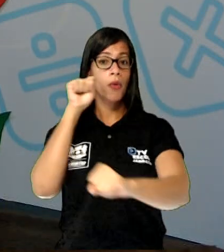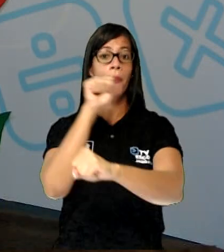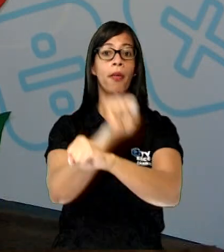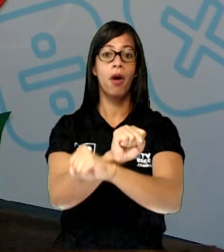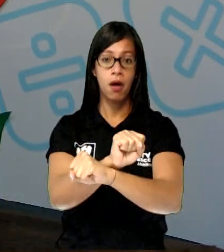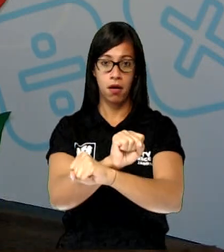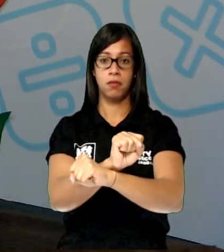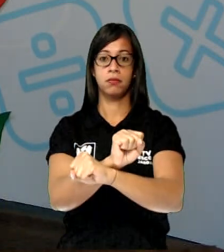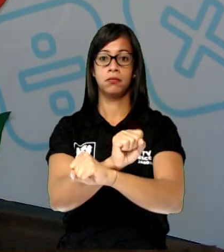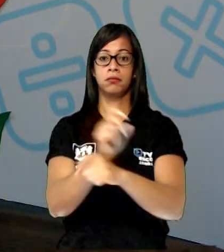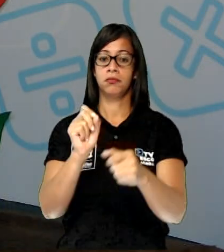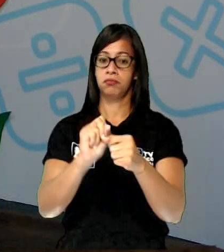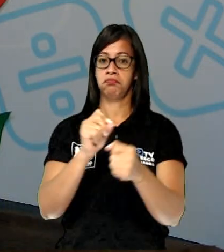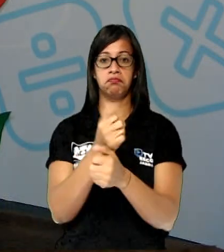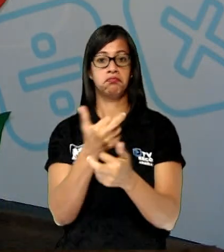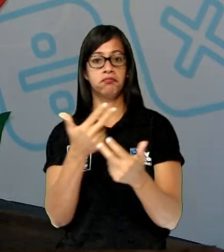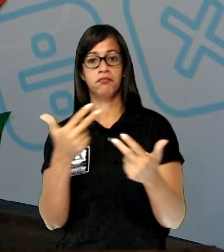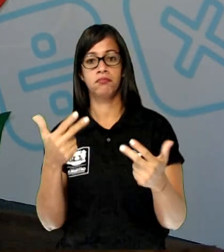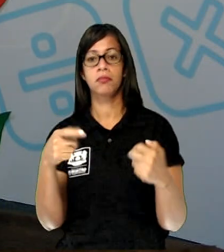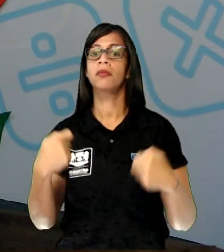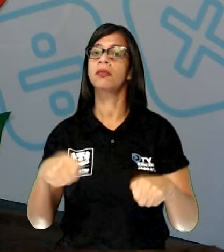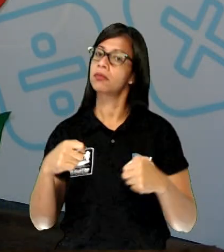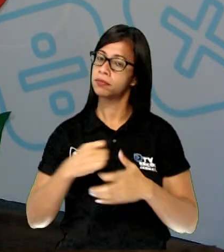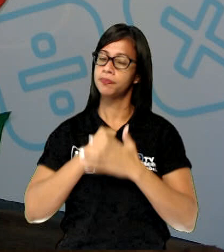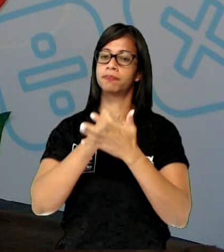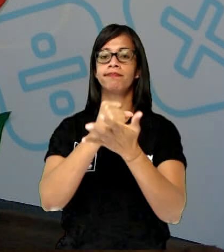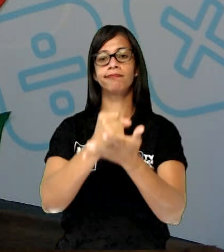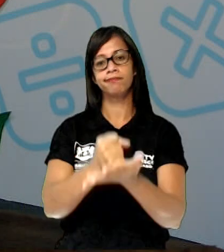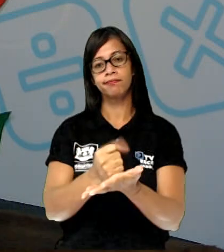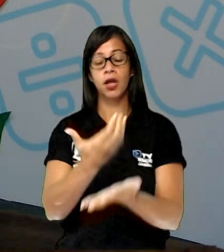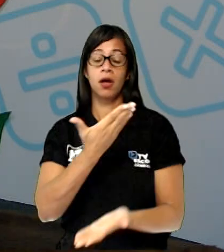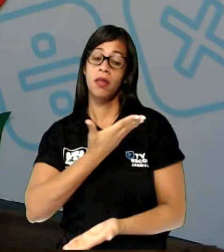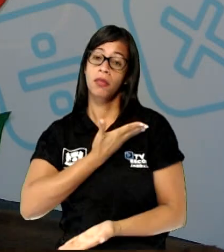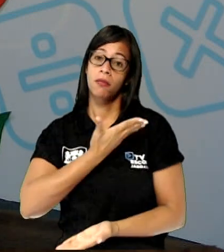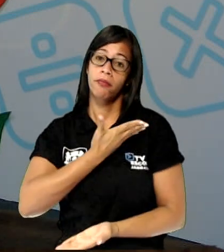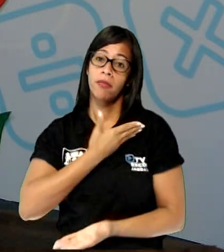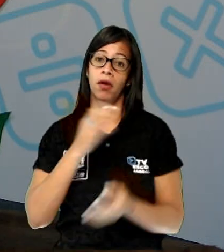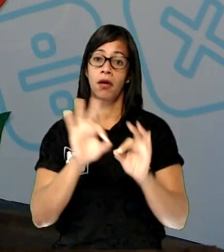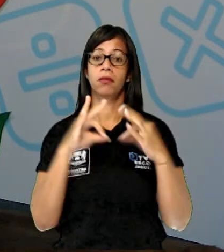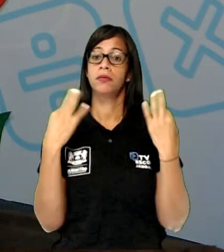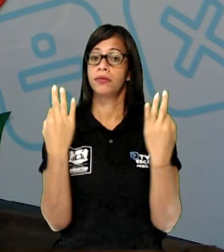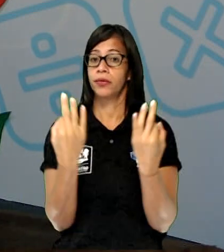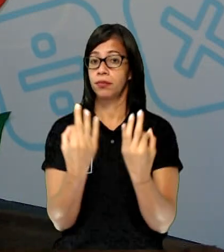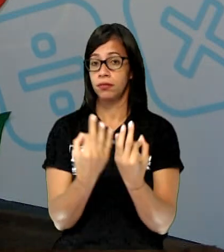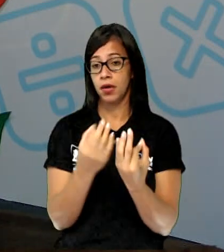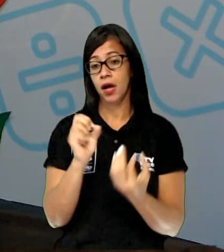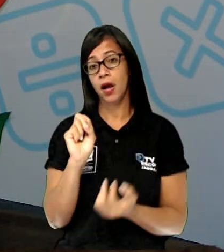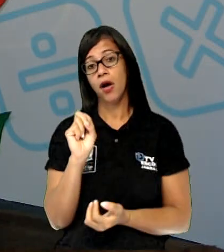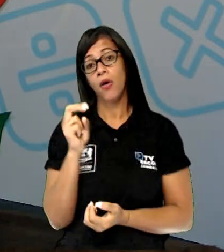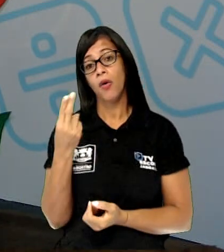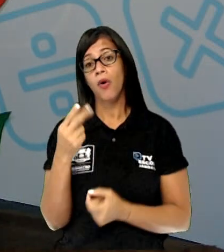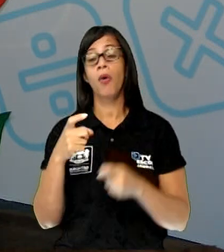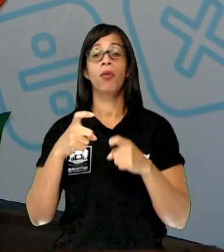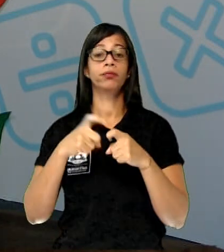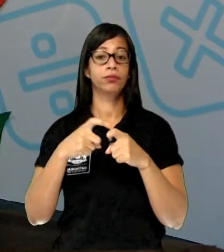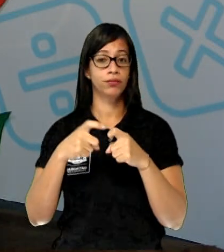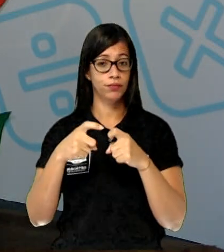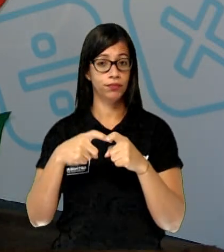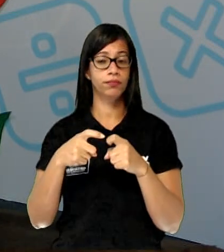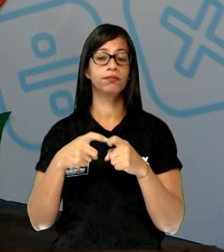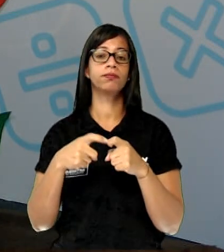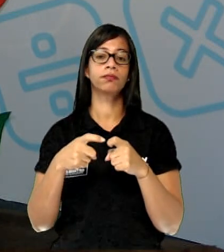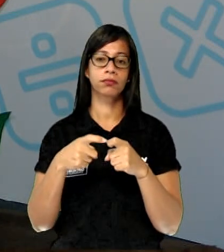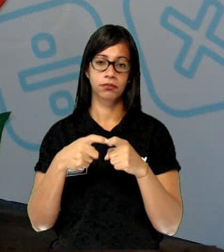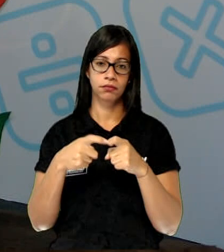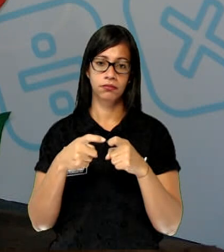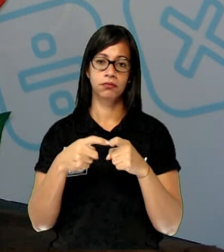nós precisamos buscar ajuda de um amigo, de um familiar ou até mesmo de um profissional especialista nesse